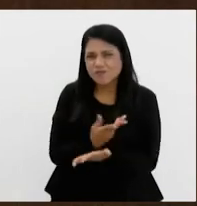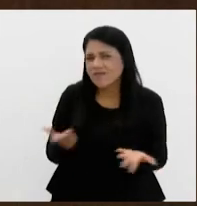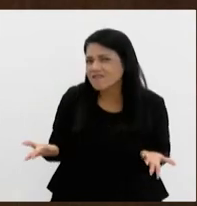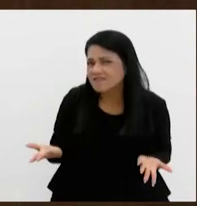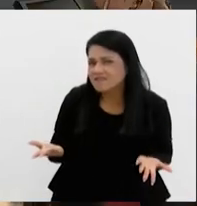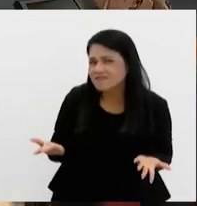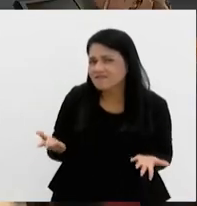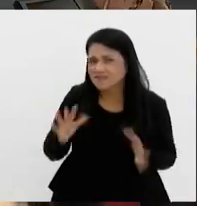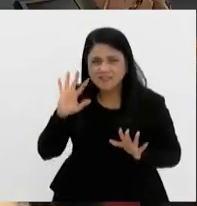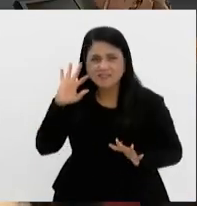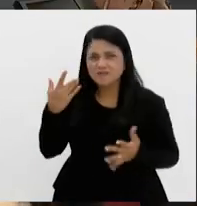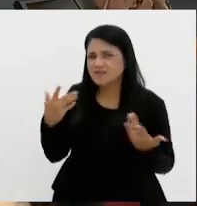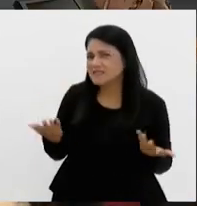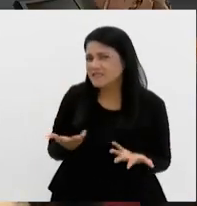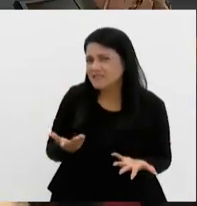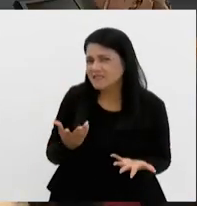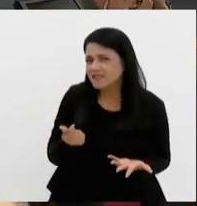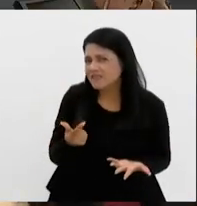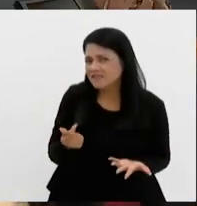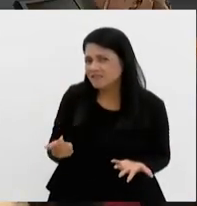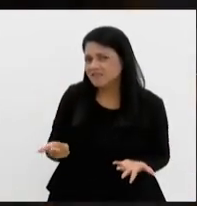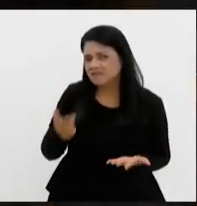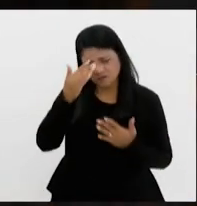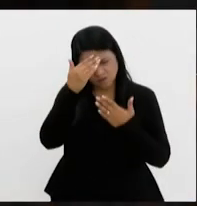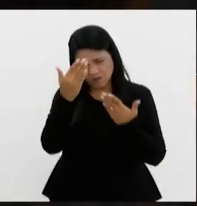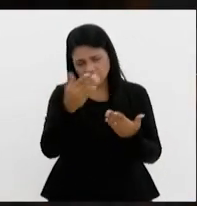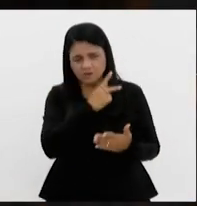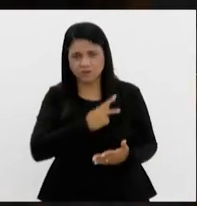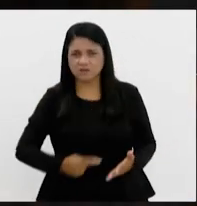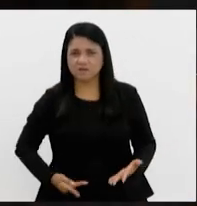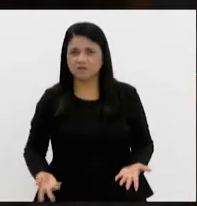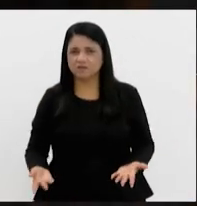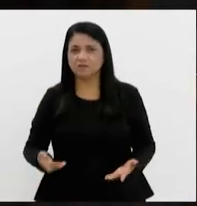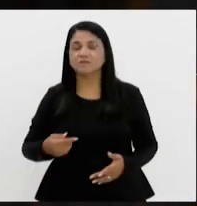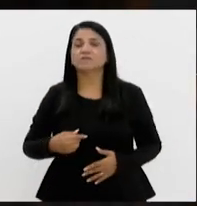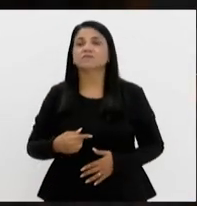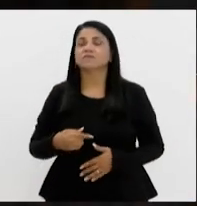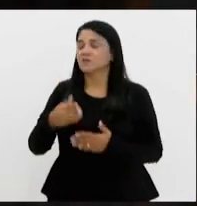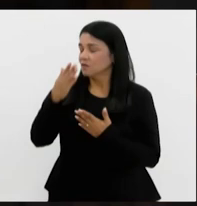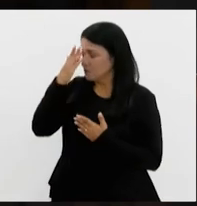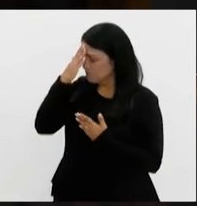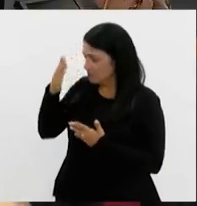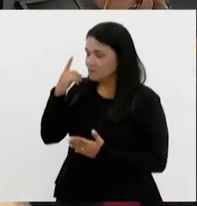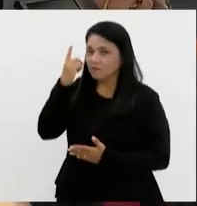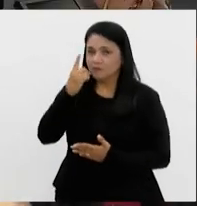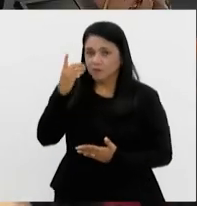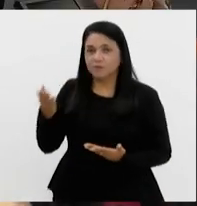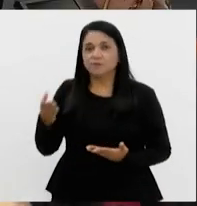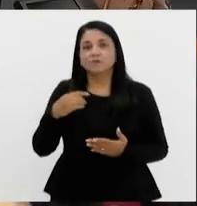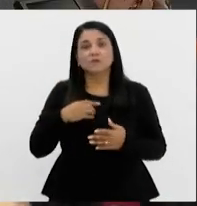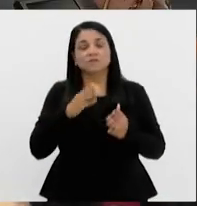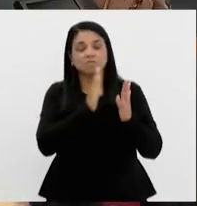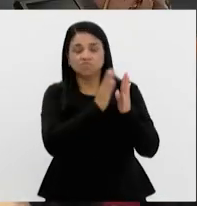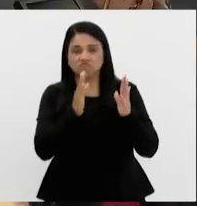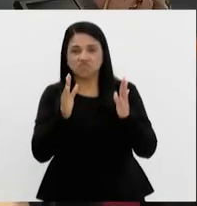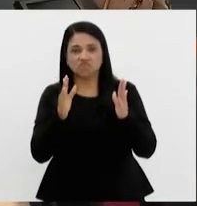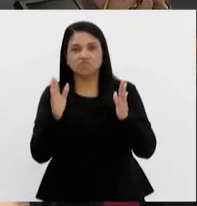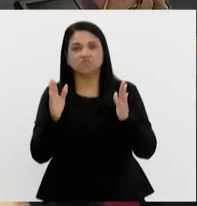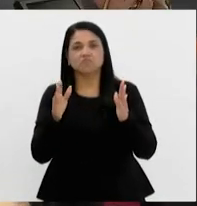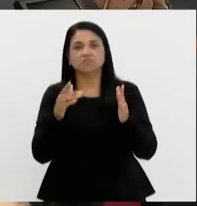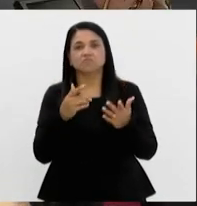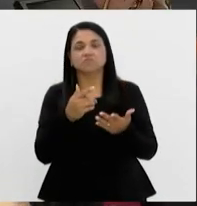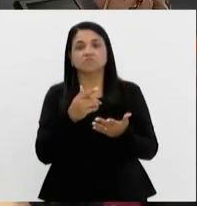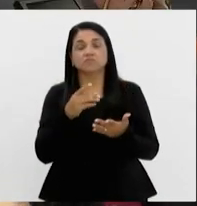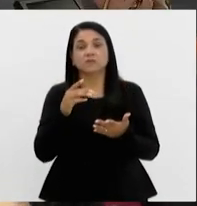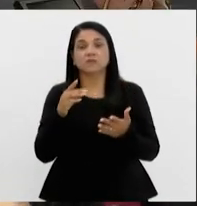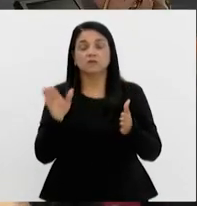Muito obrigado, senhor presidente. Obrigado, deputado Átila Nunes. Nada mais havendo a tratar na ordem do dia,